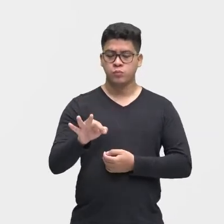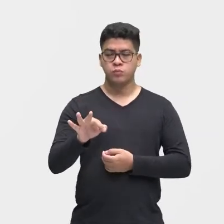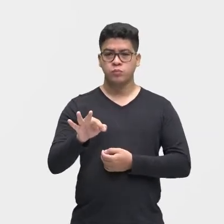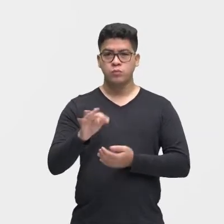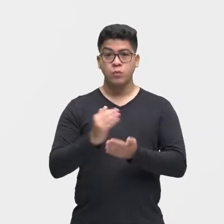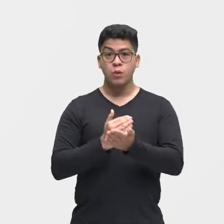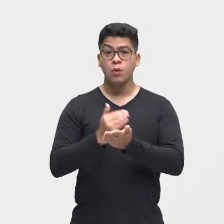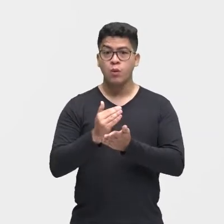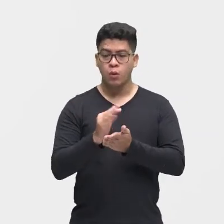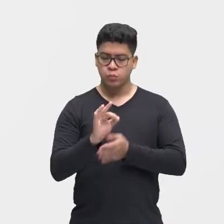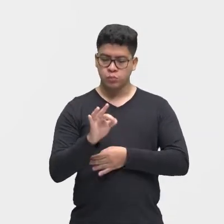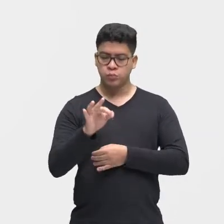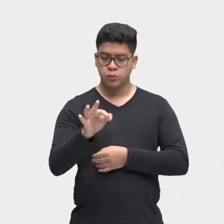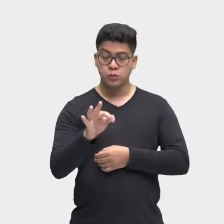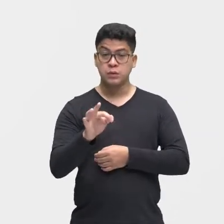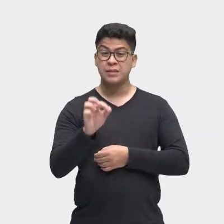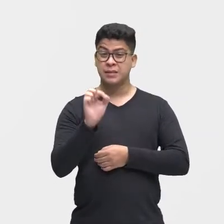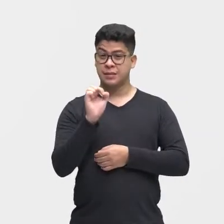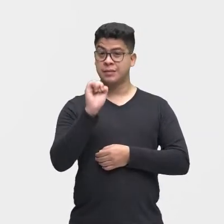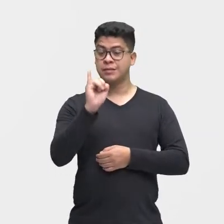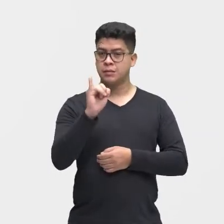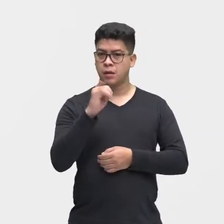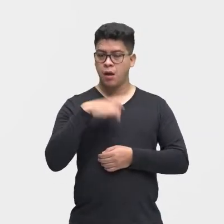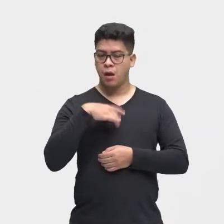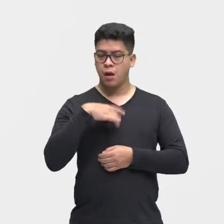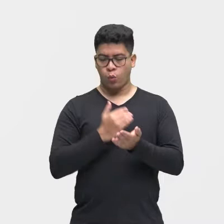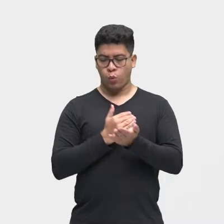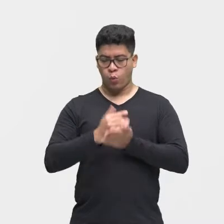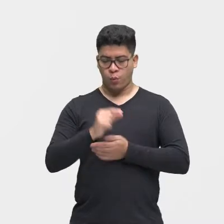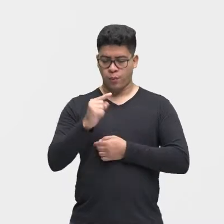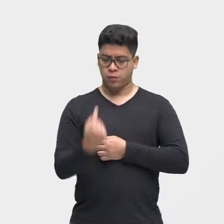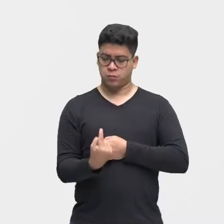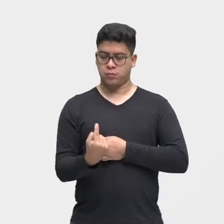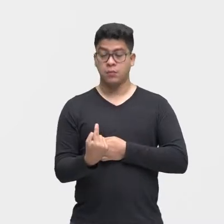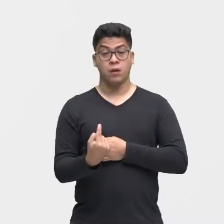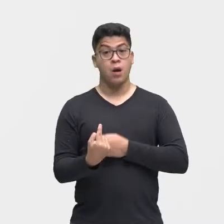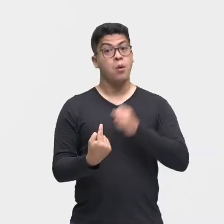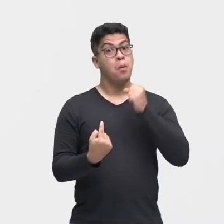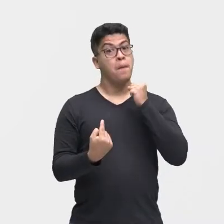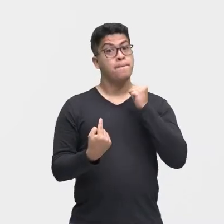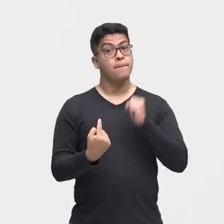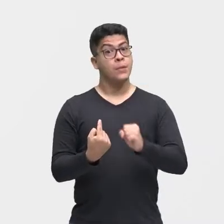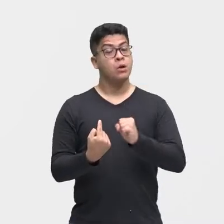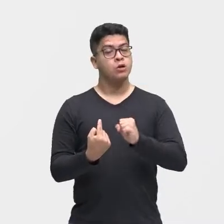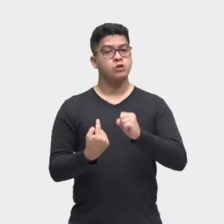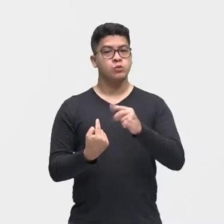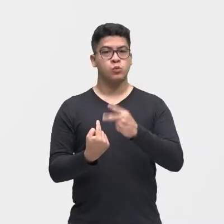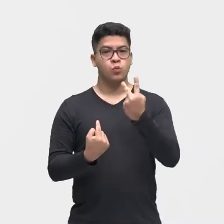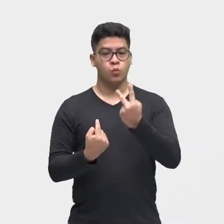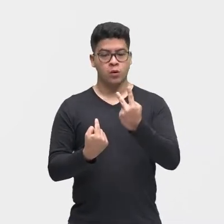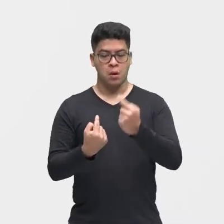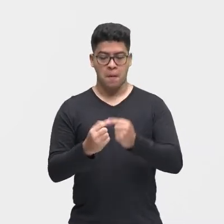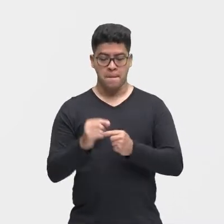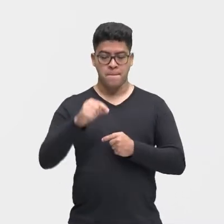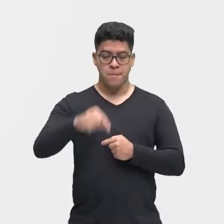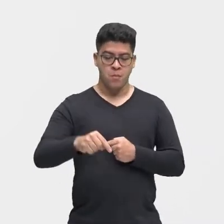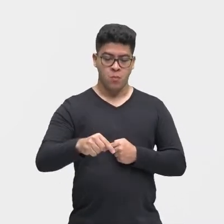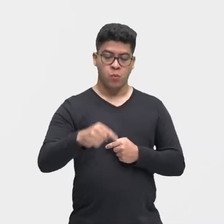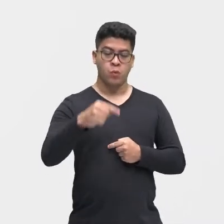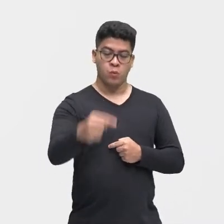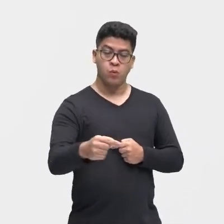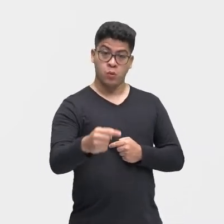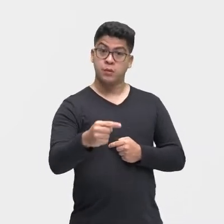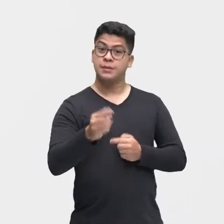mais caso ele se encontre na posição inicial ele pode o em avançar duas casas e a captura